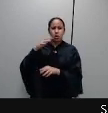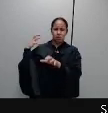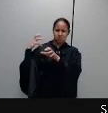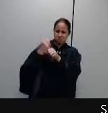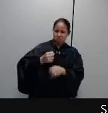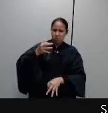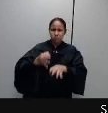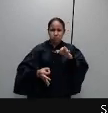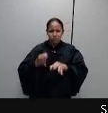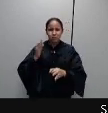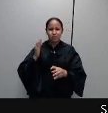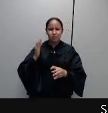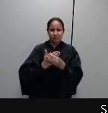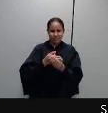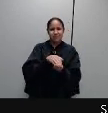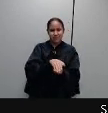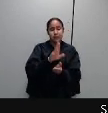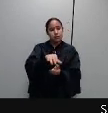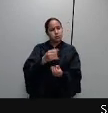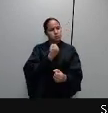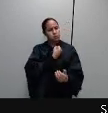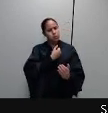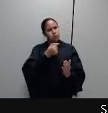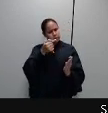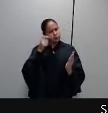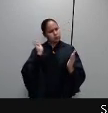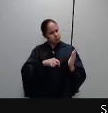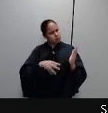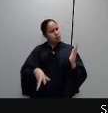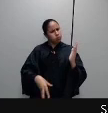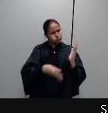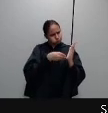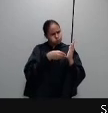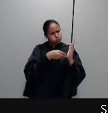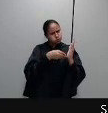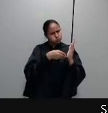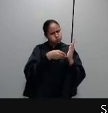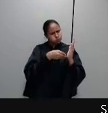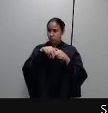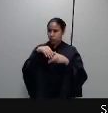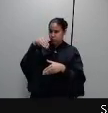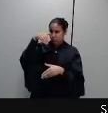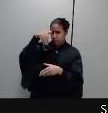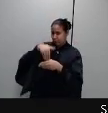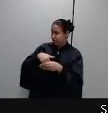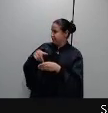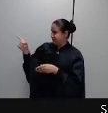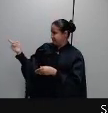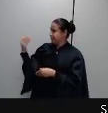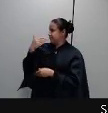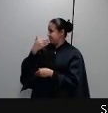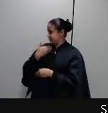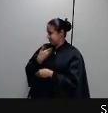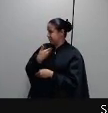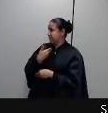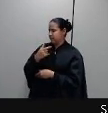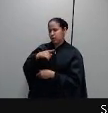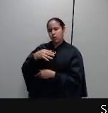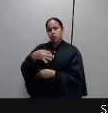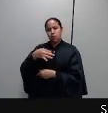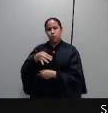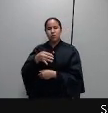firmada no voto recorrido E aí eu até faço referência aqui que foi a folha 129 como também